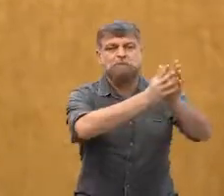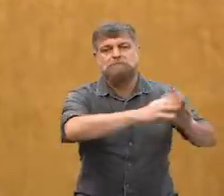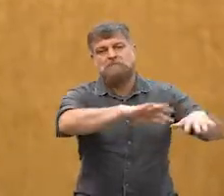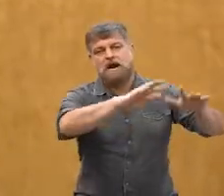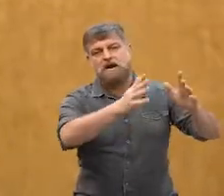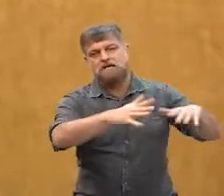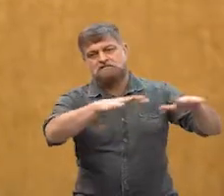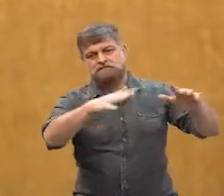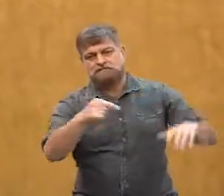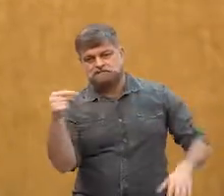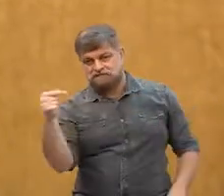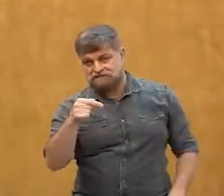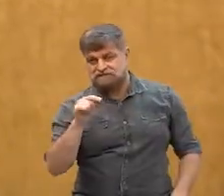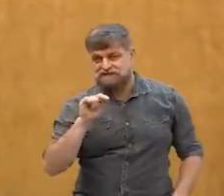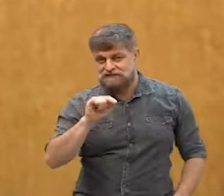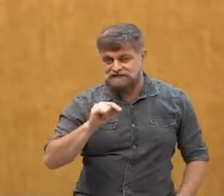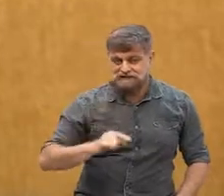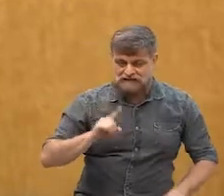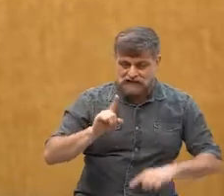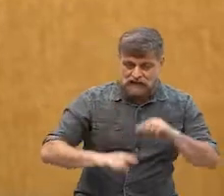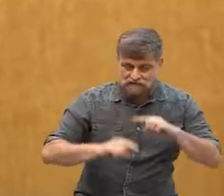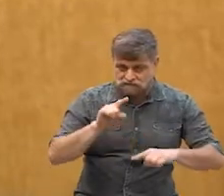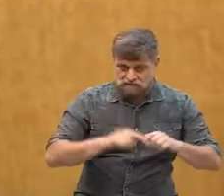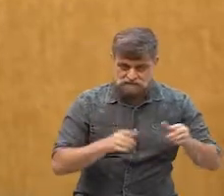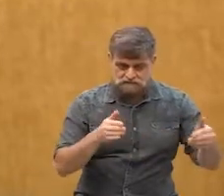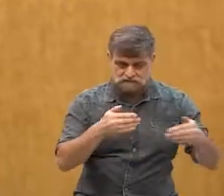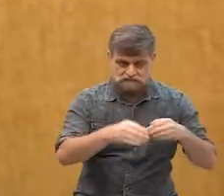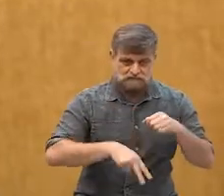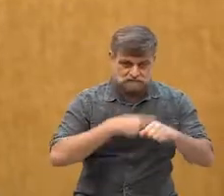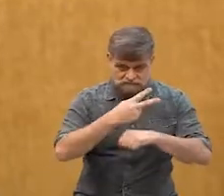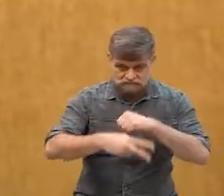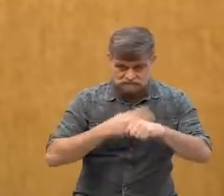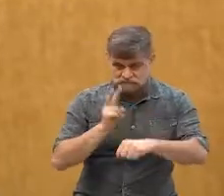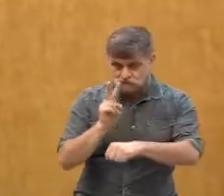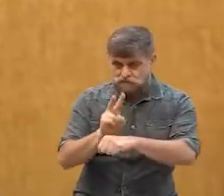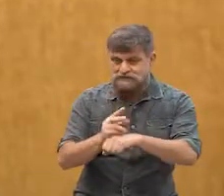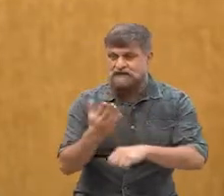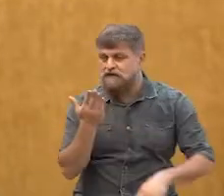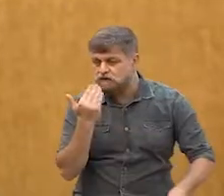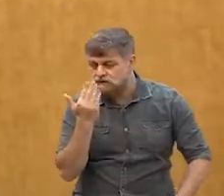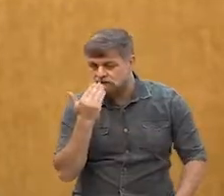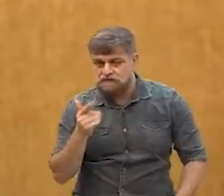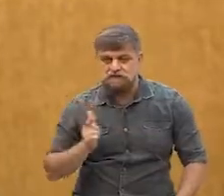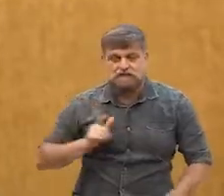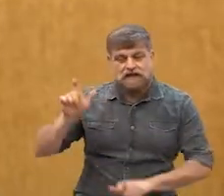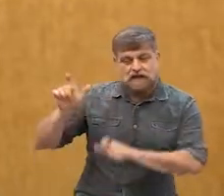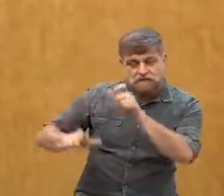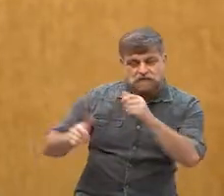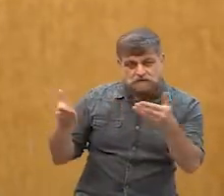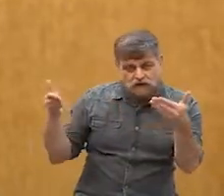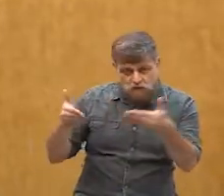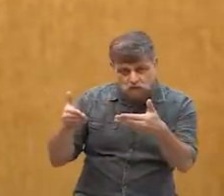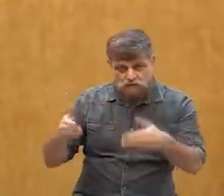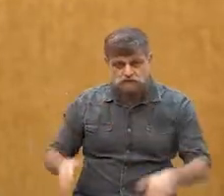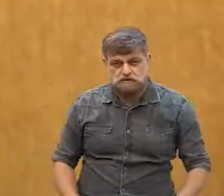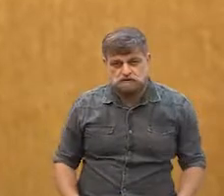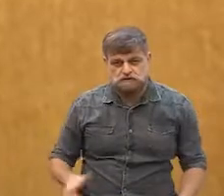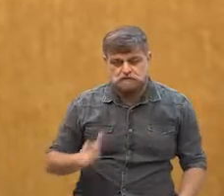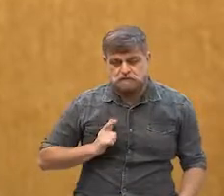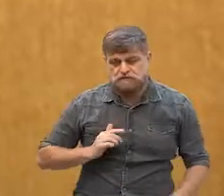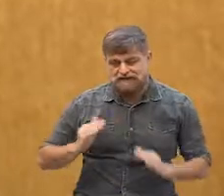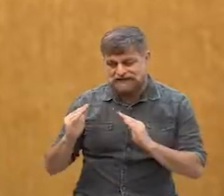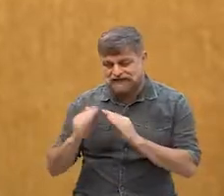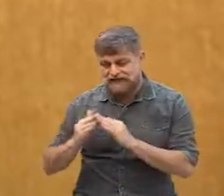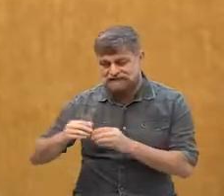embalagem não é o vilão, a embalagem, a função dela é proteger o alimento, que as pessoas hoje predominantemente moram